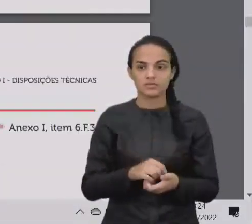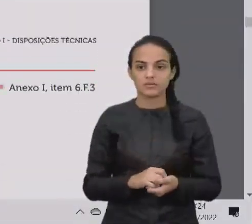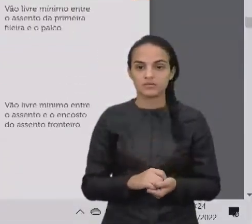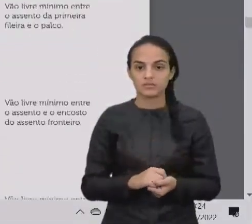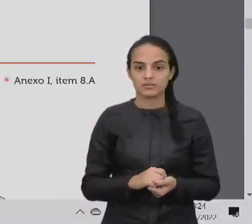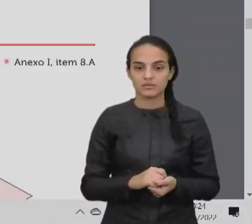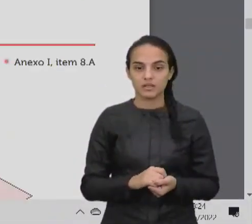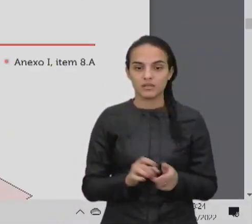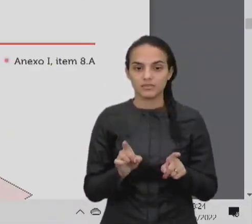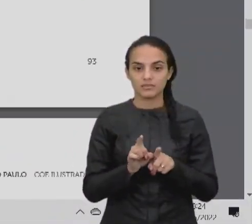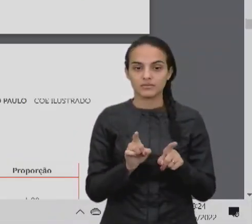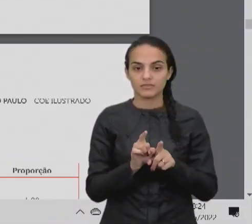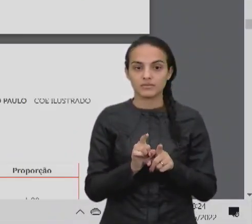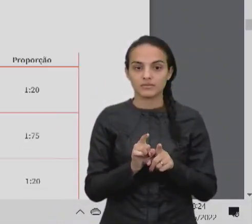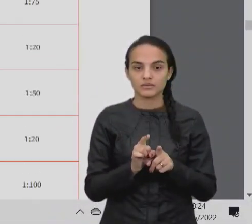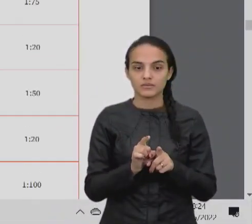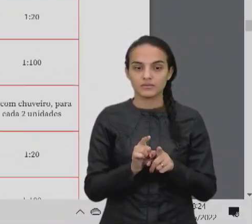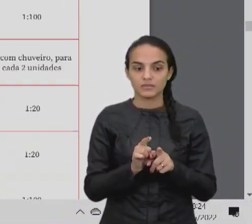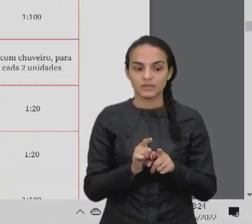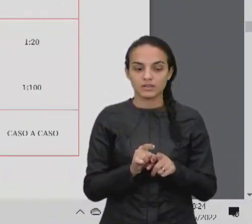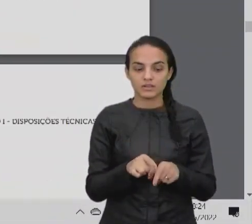ar, de